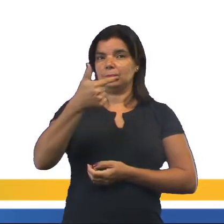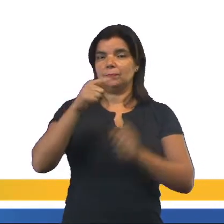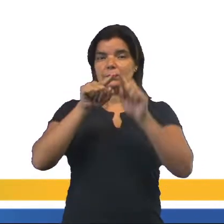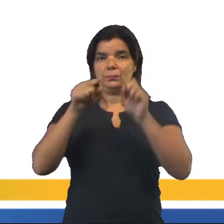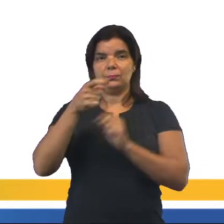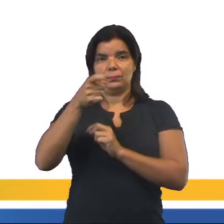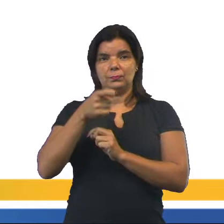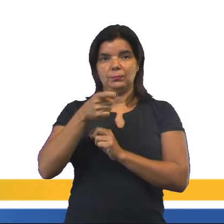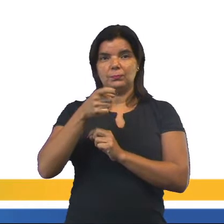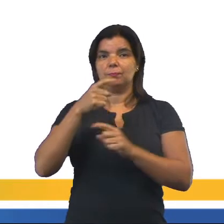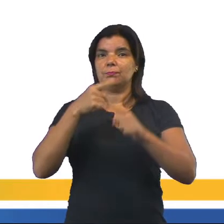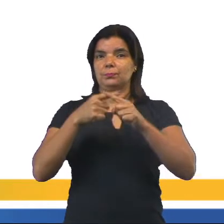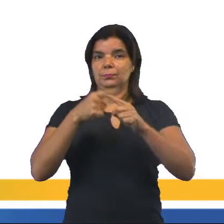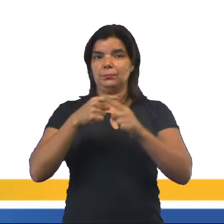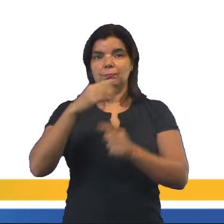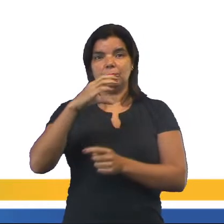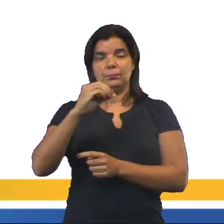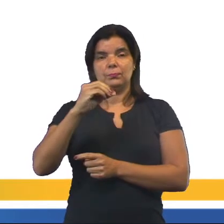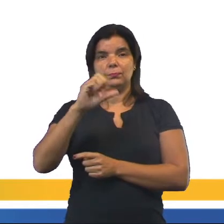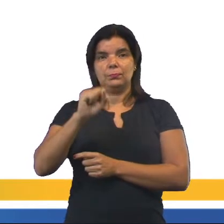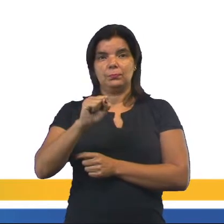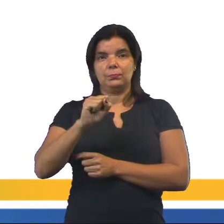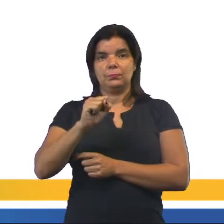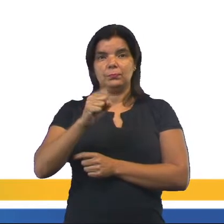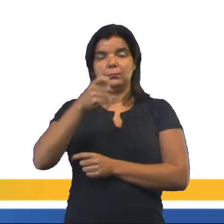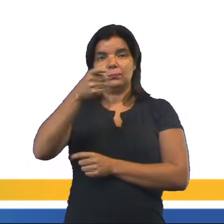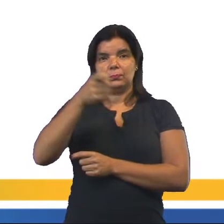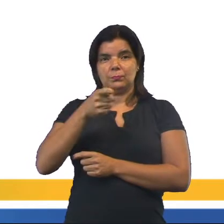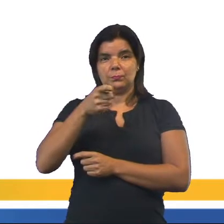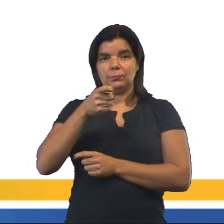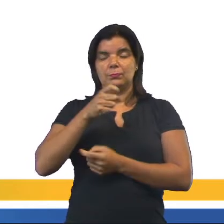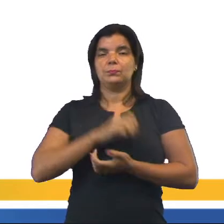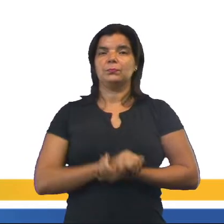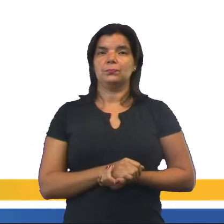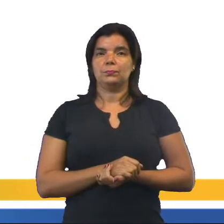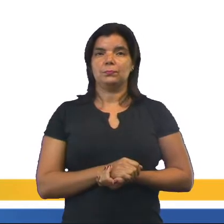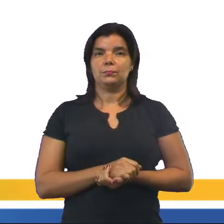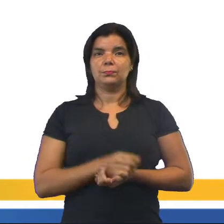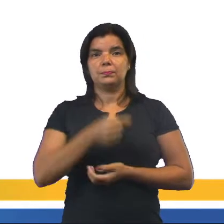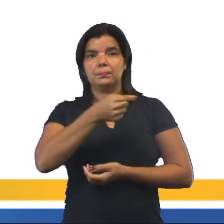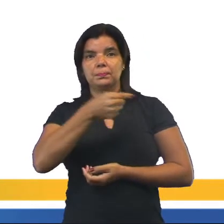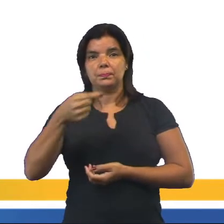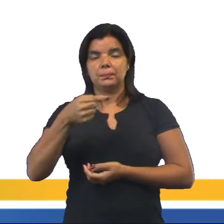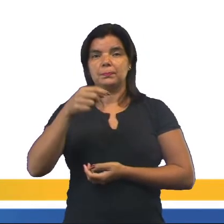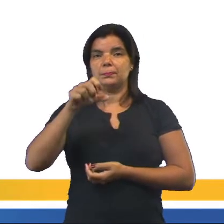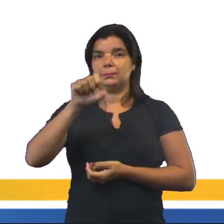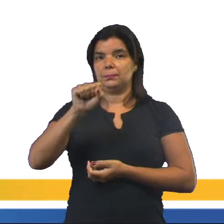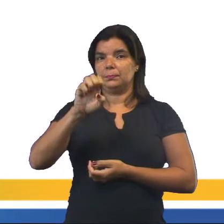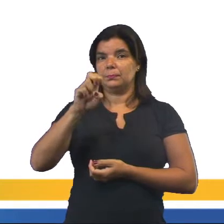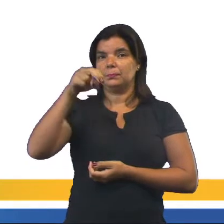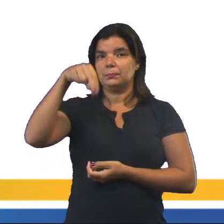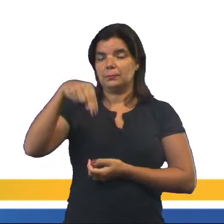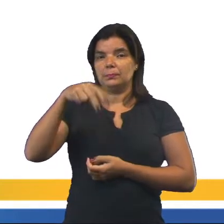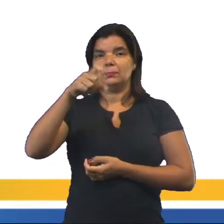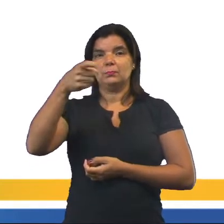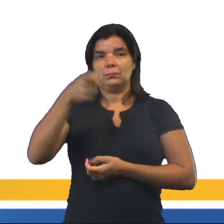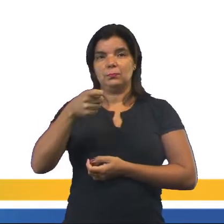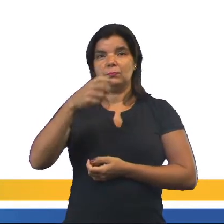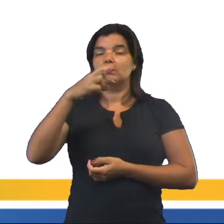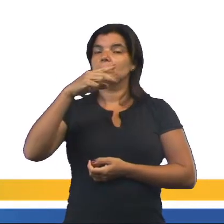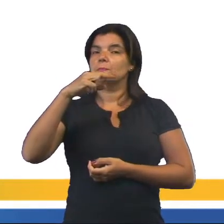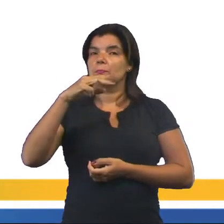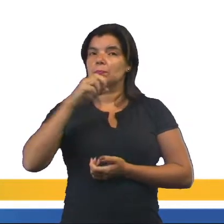tangente ao quadrado x vezes o cosseno x menos seno